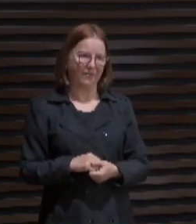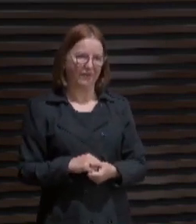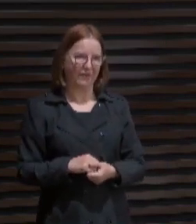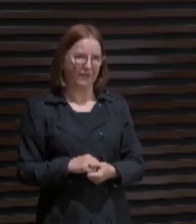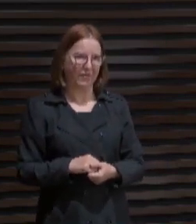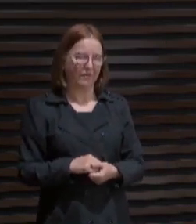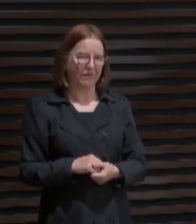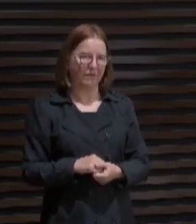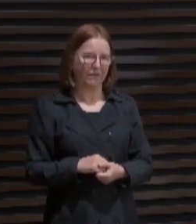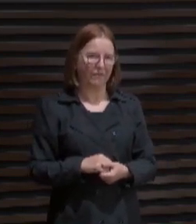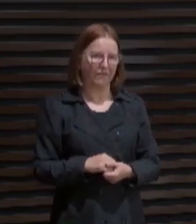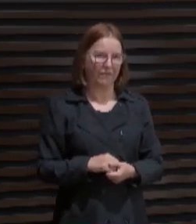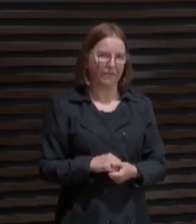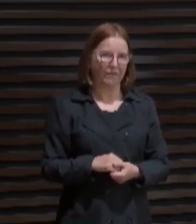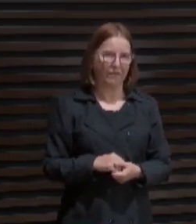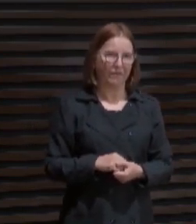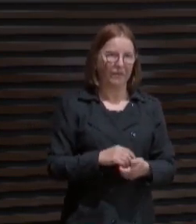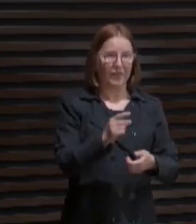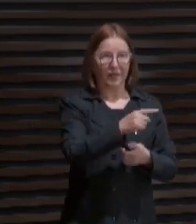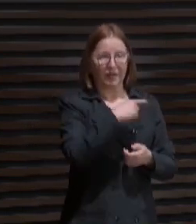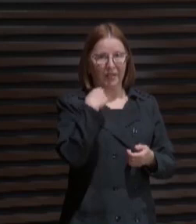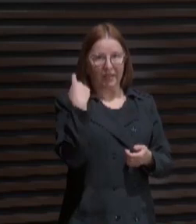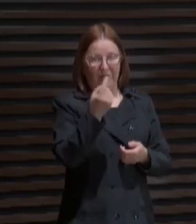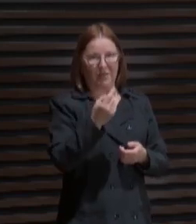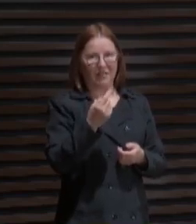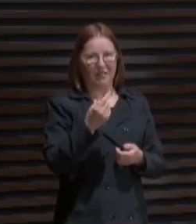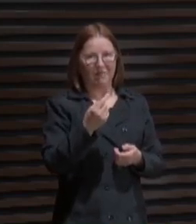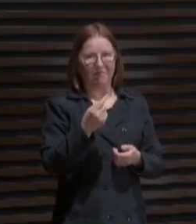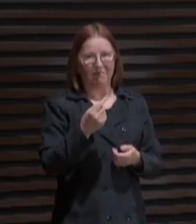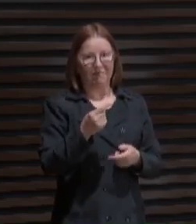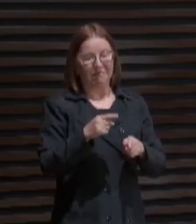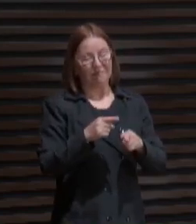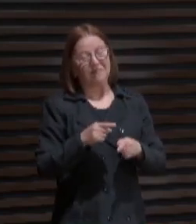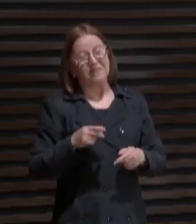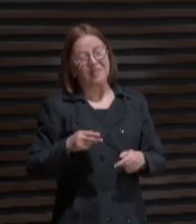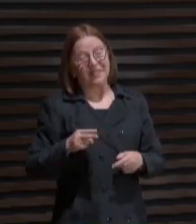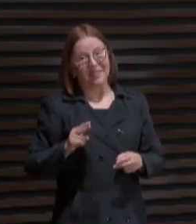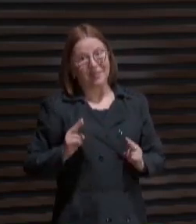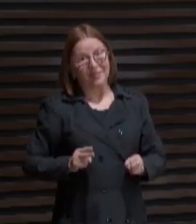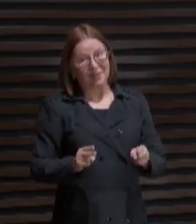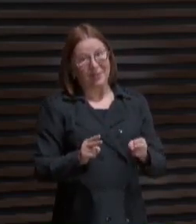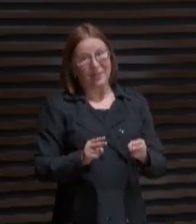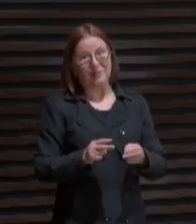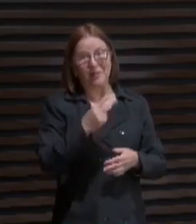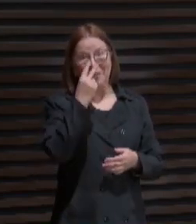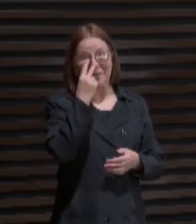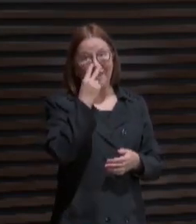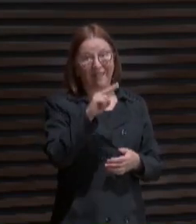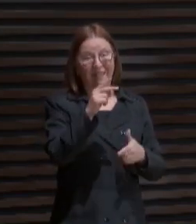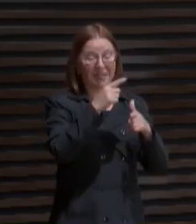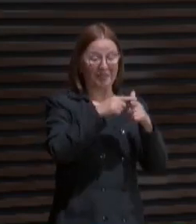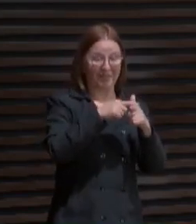E nós ainda assim caminhamos olhando para as circunstâncias, oscilando, mesmo unidos